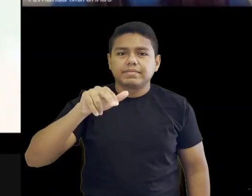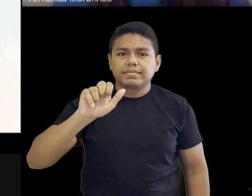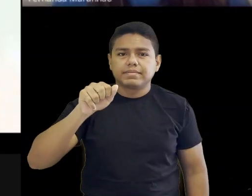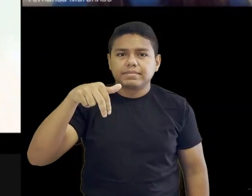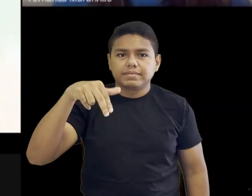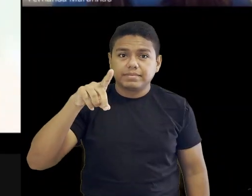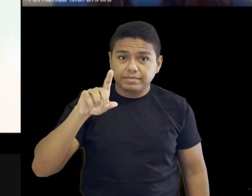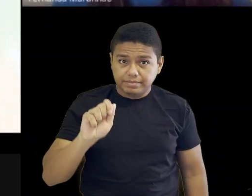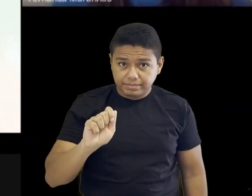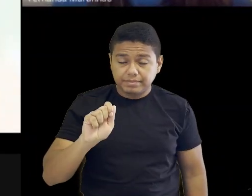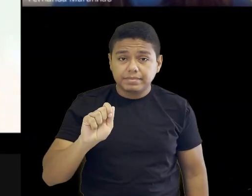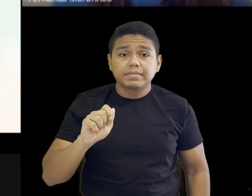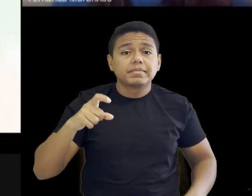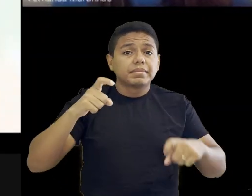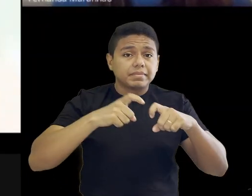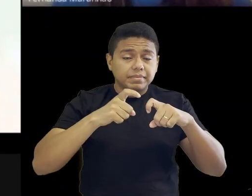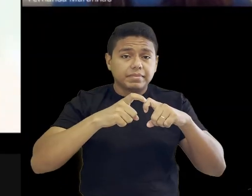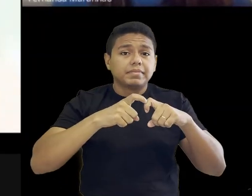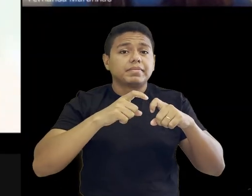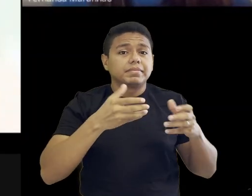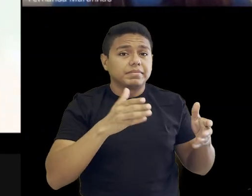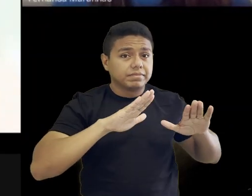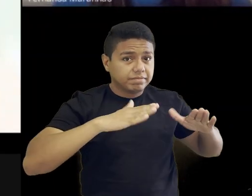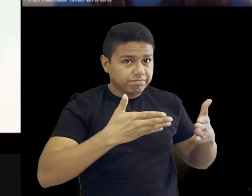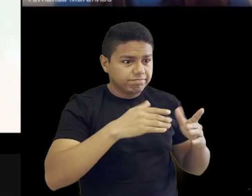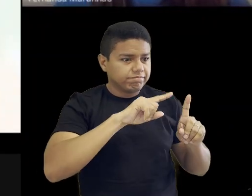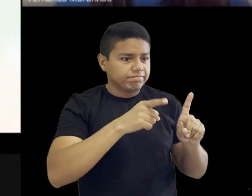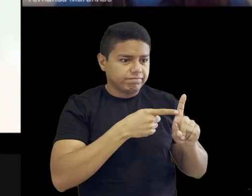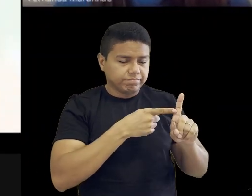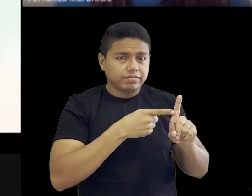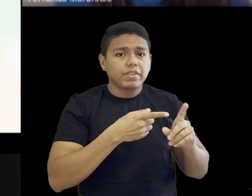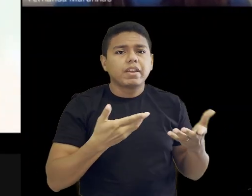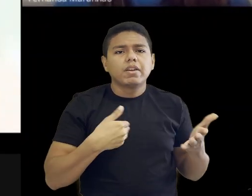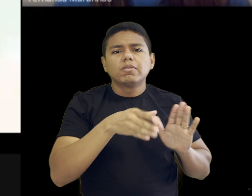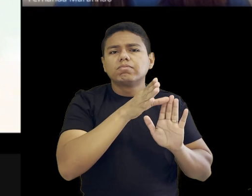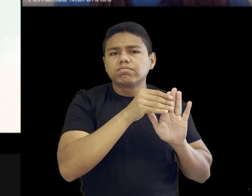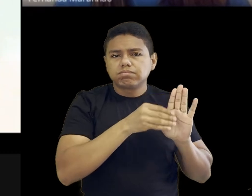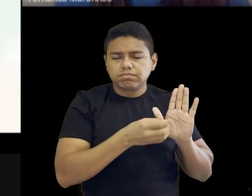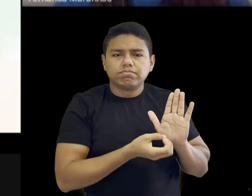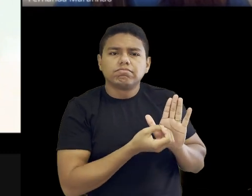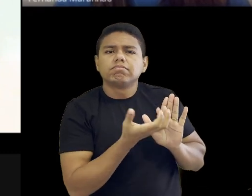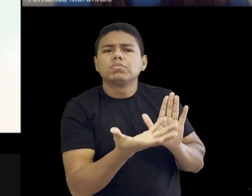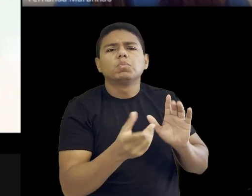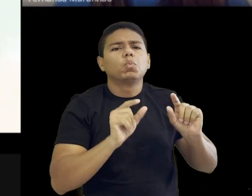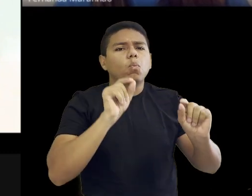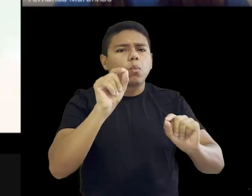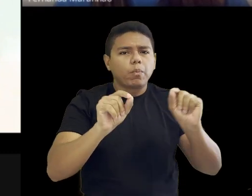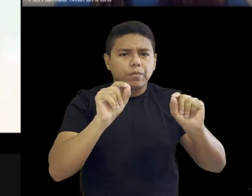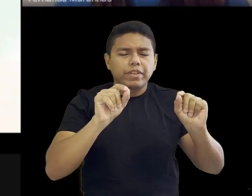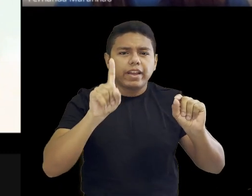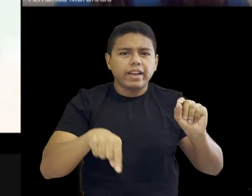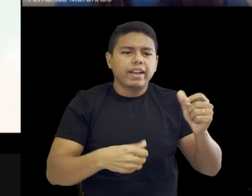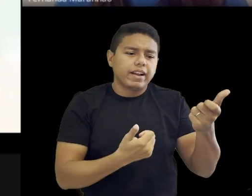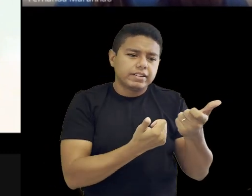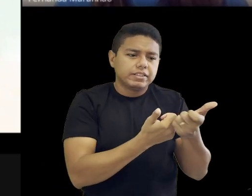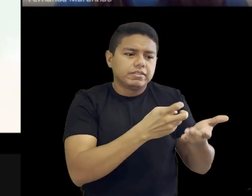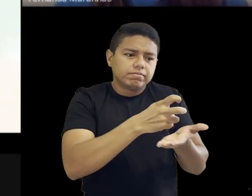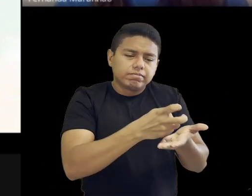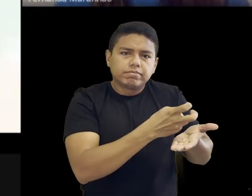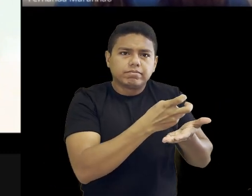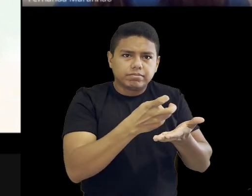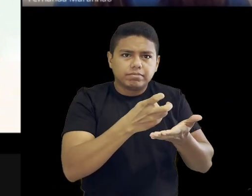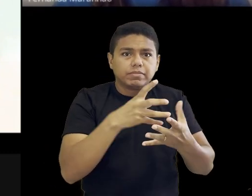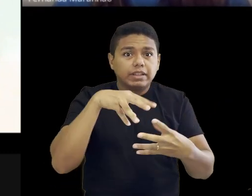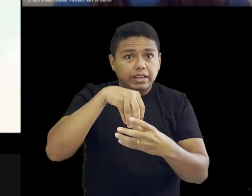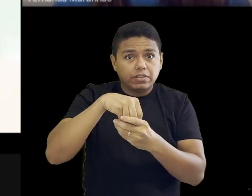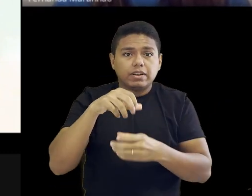Olá, eu sou Fernanda Maranhão, médica obstetra e conteudista no curso autoinstrucional Assistência ao Pré-Natal na